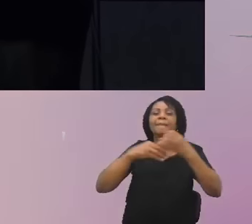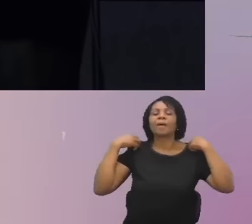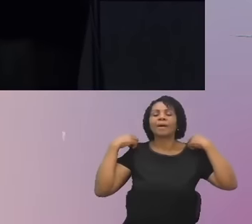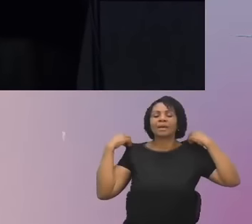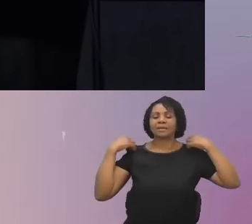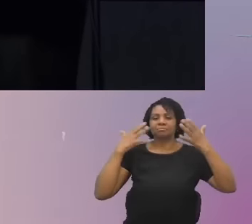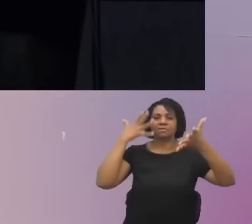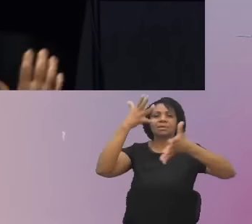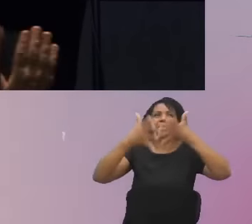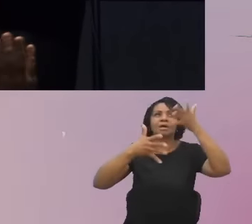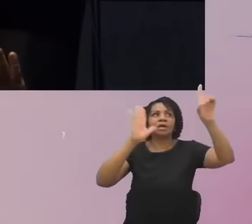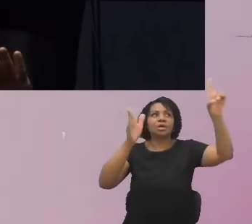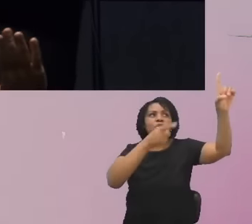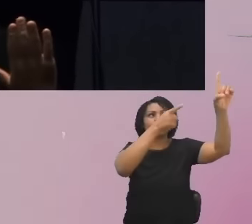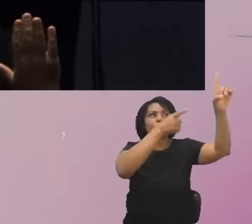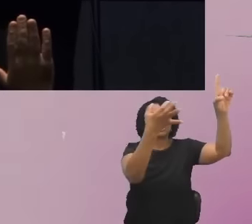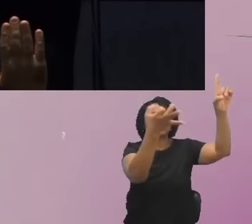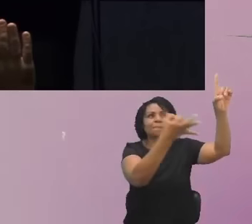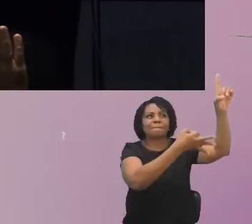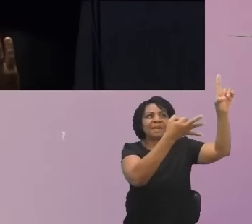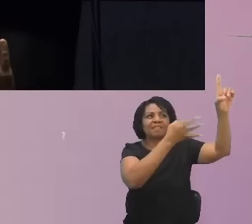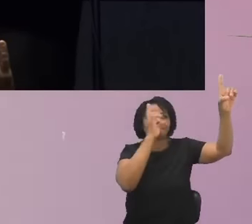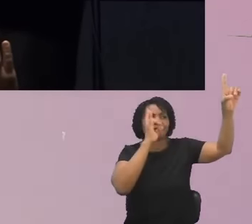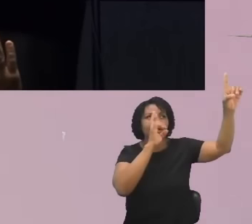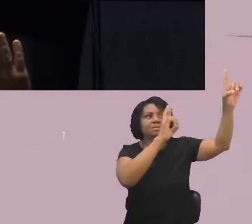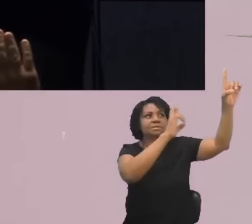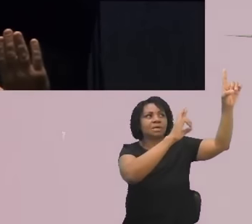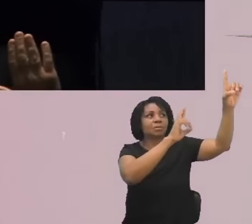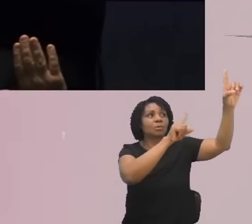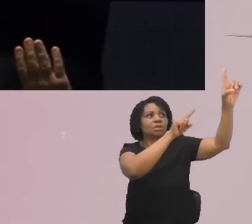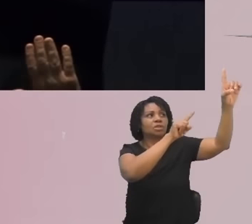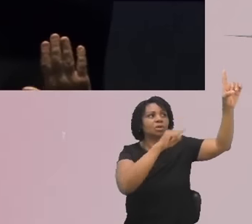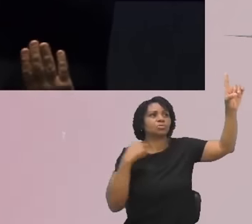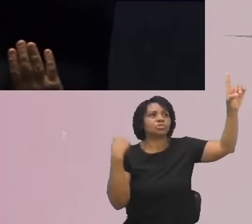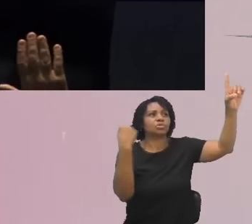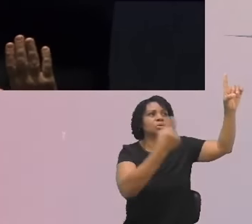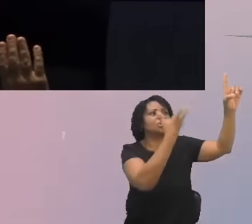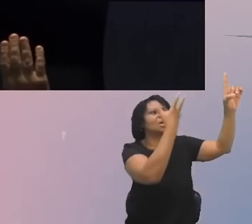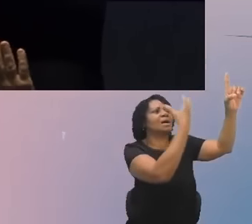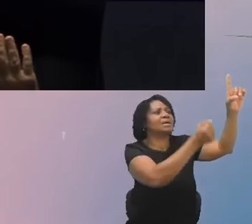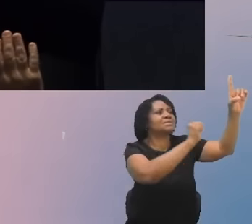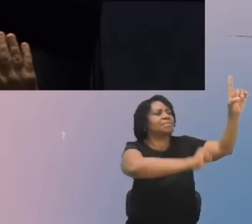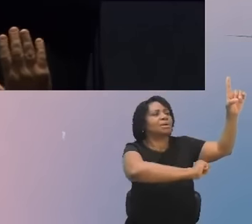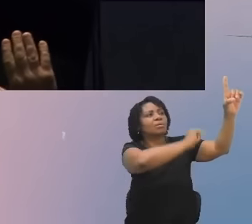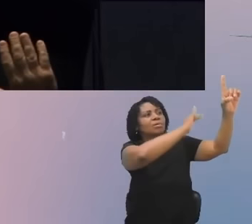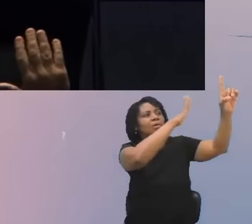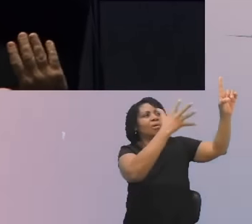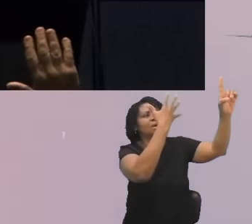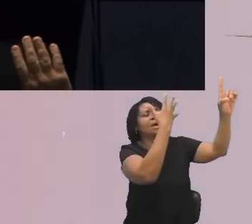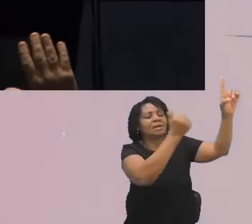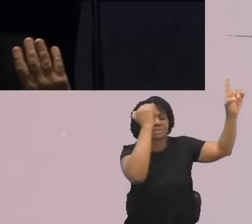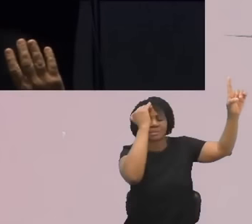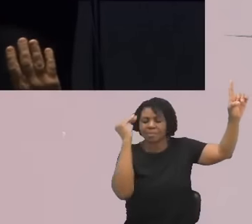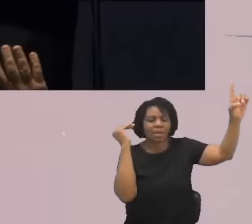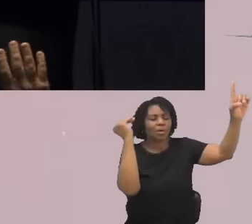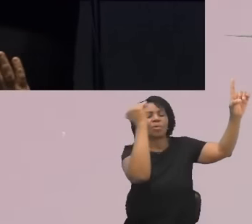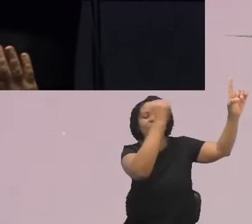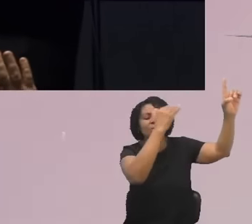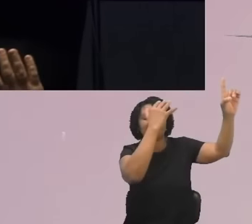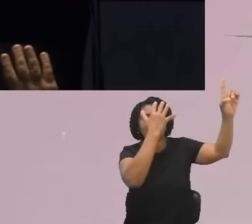mão e declara: Tu és digno, Senhor e Deus nosso, de receber glória, de receber honra,